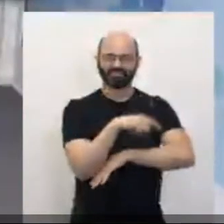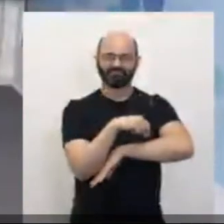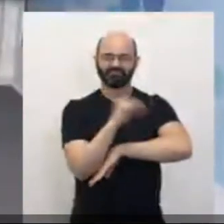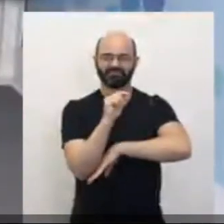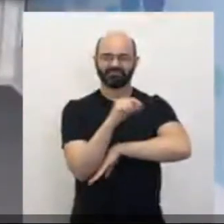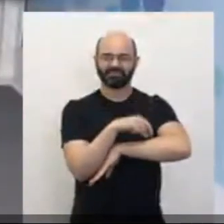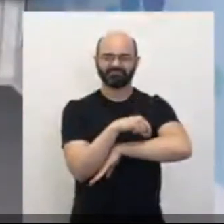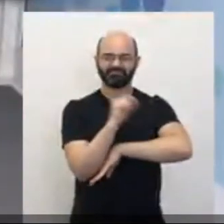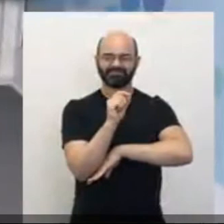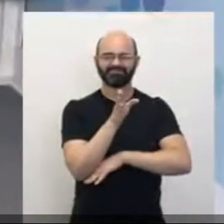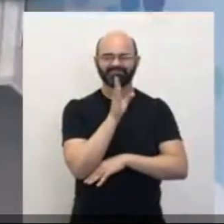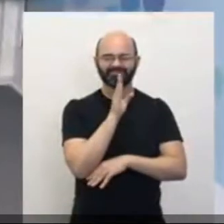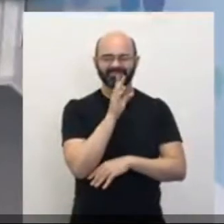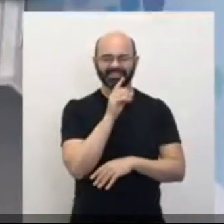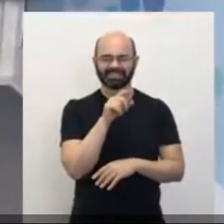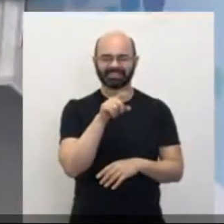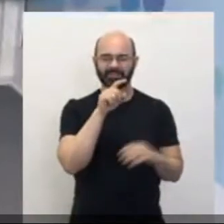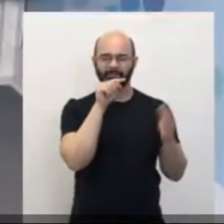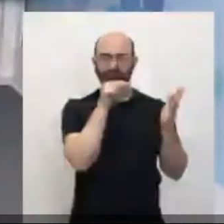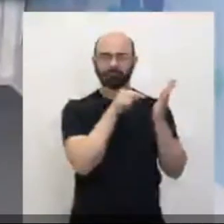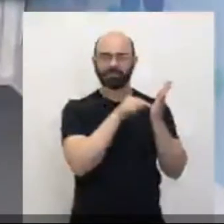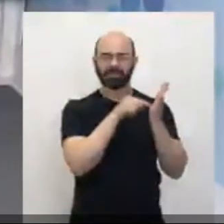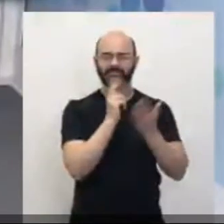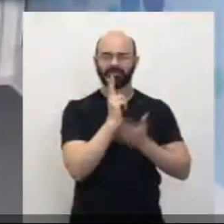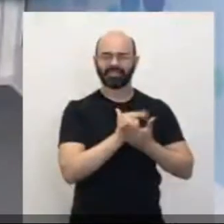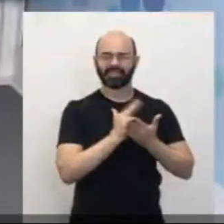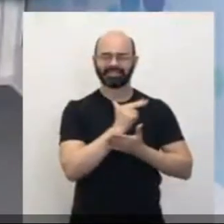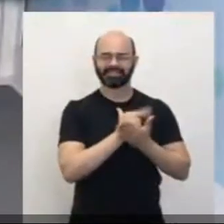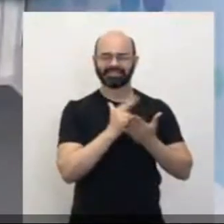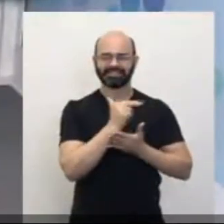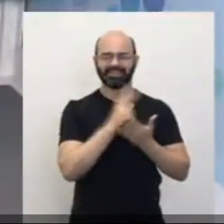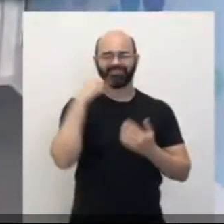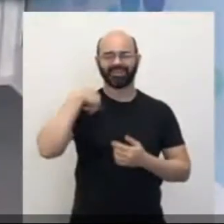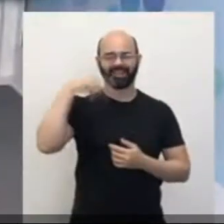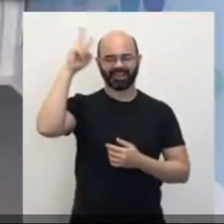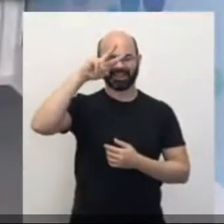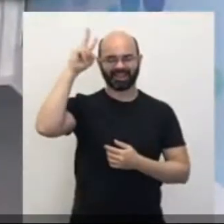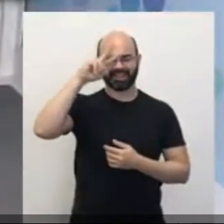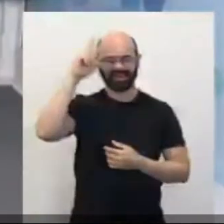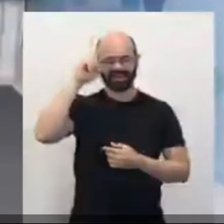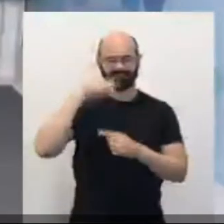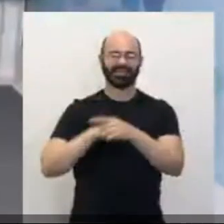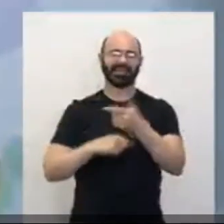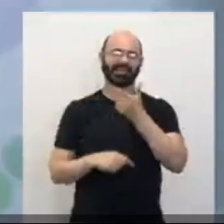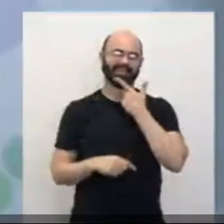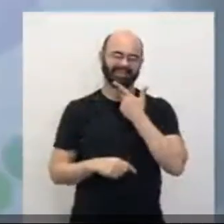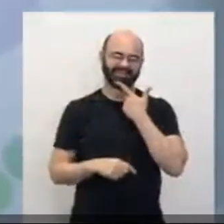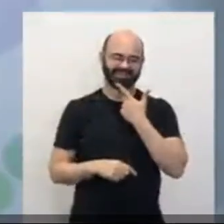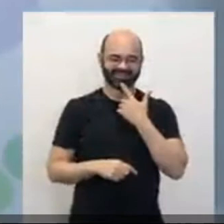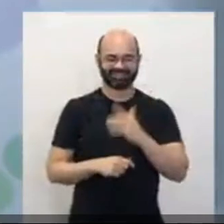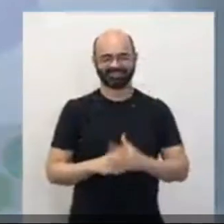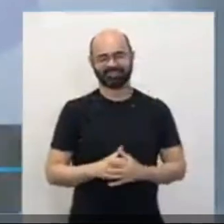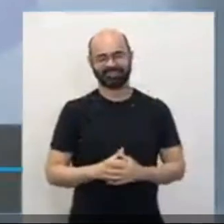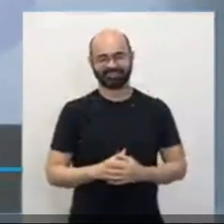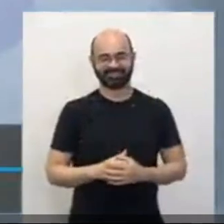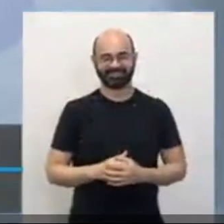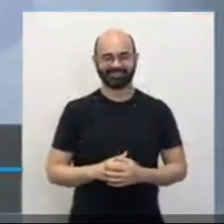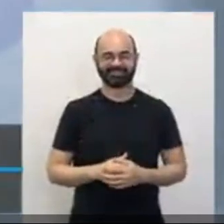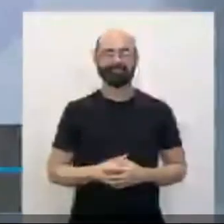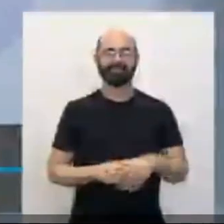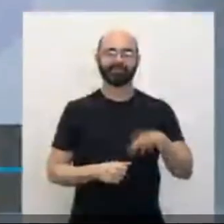Então, o que que eu quero mostrar aqui para vocês? Eu quero mostrar para vocês que dentro dessa parte, eu gosto muito, óbvio, né? Essa parte